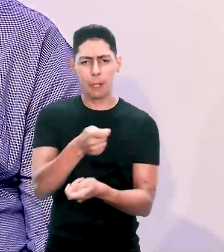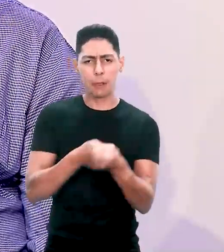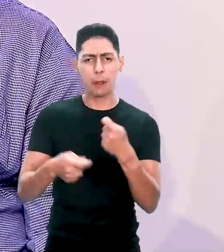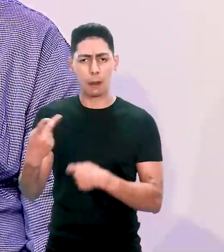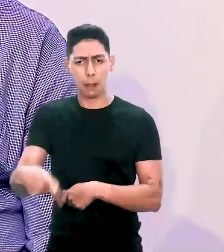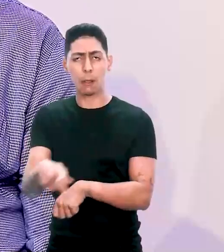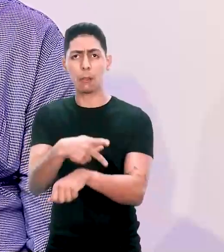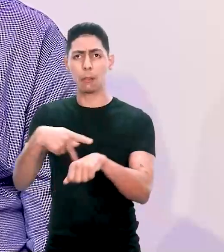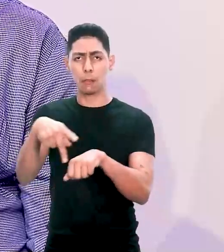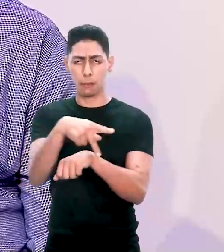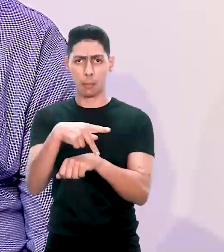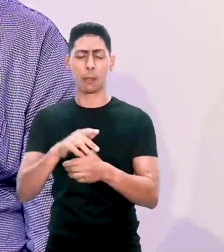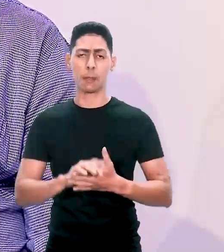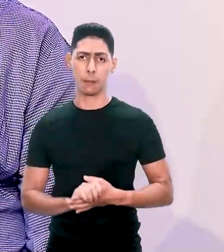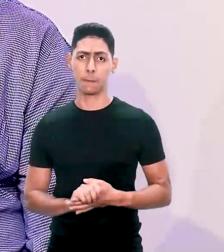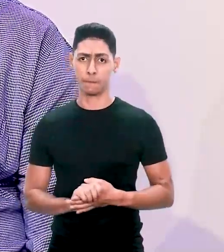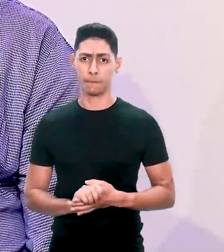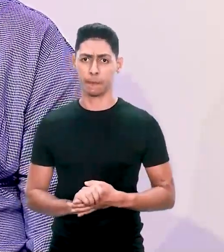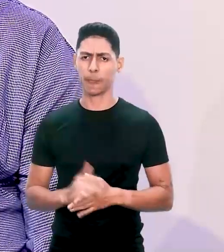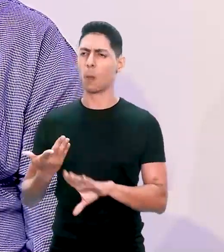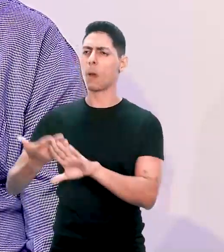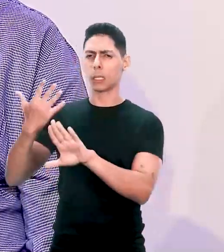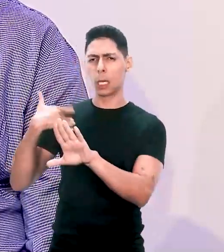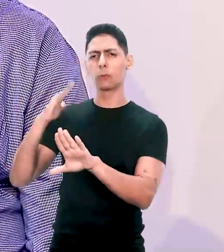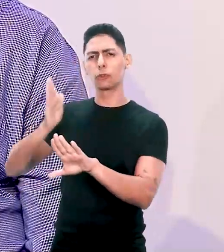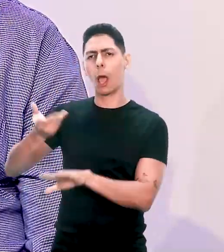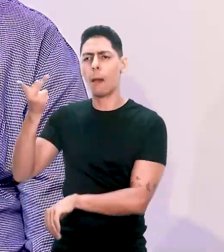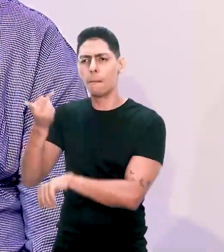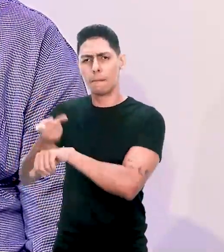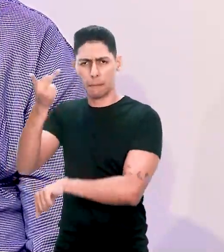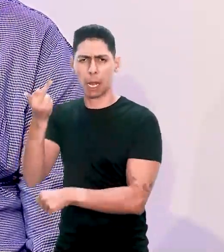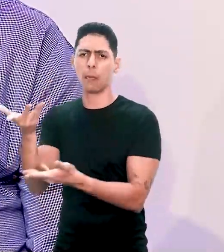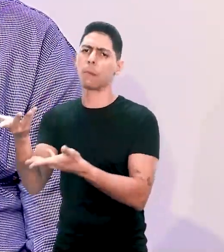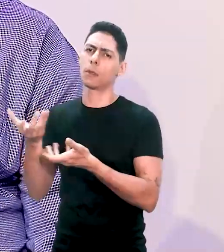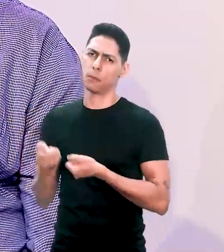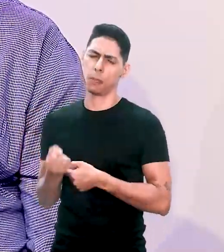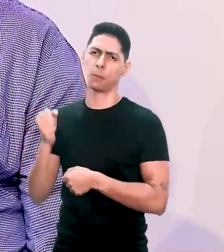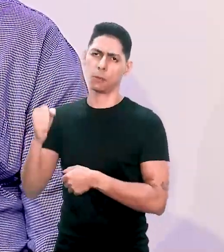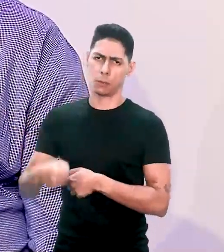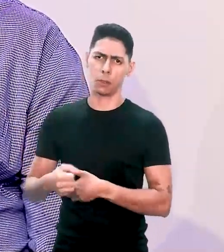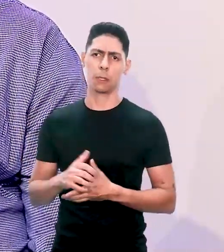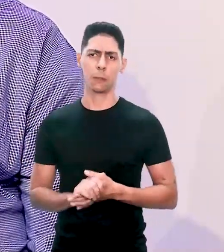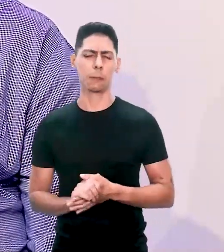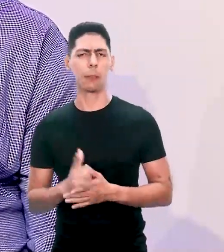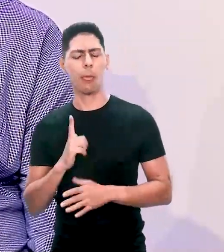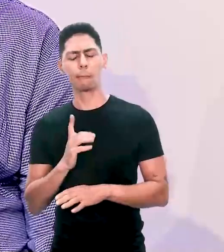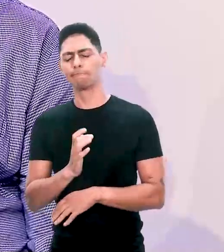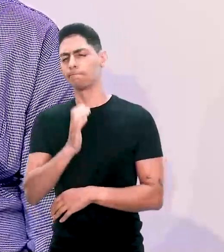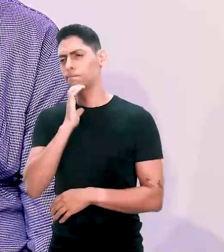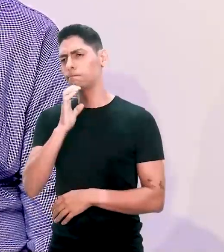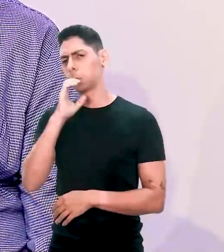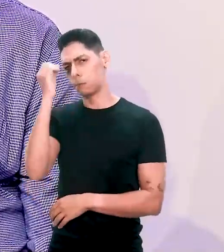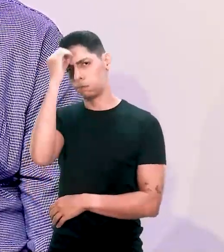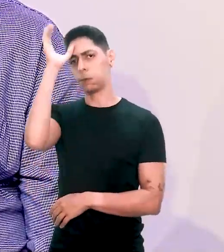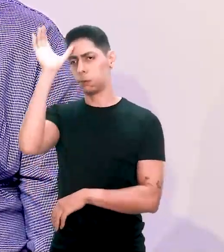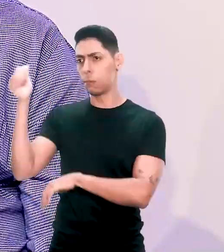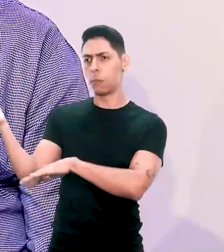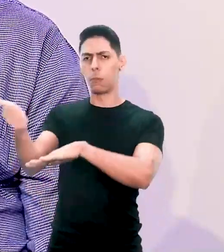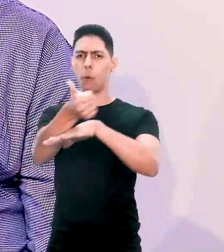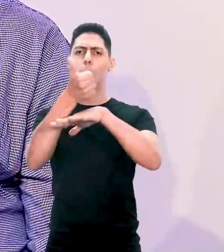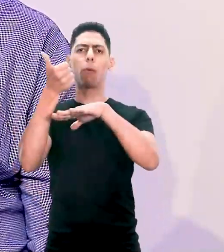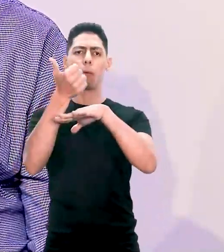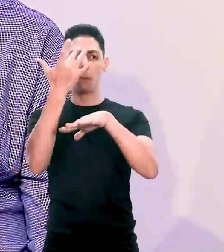nosso país, que já recebeu prêmios, que já recebeu aí reconhecimento das autoridades